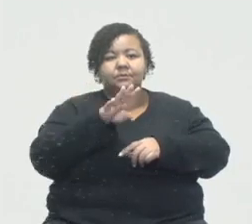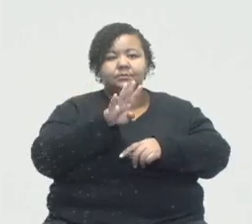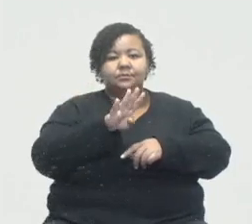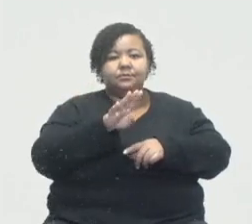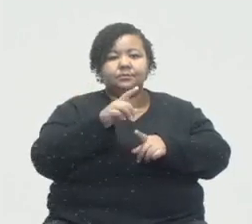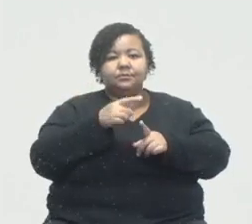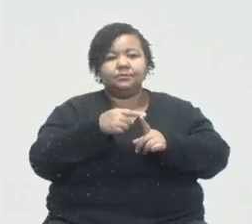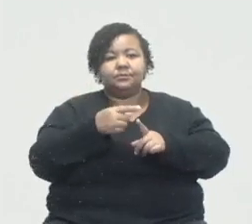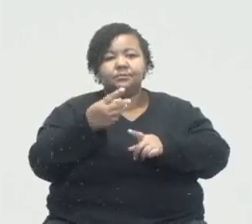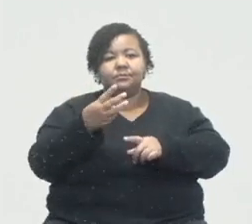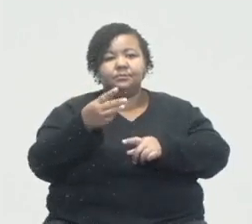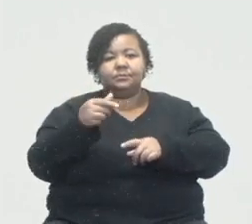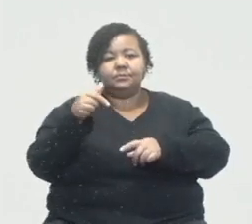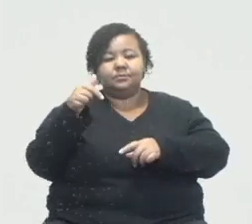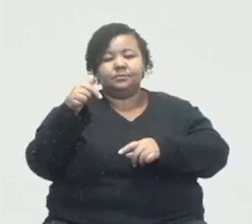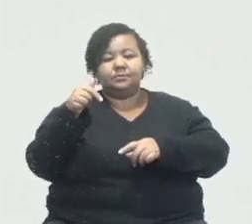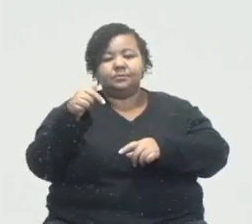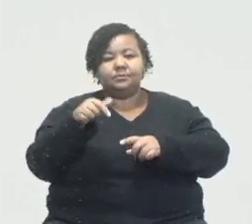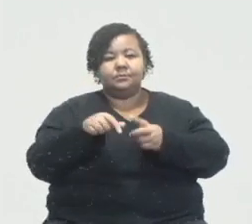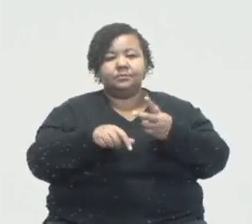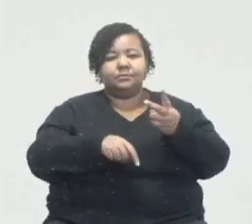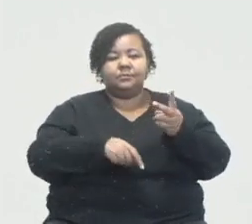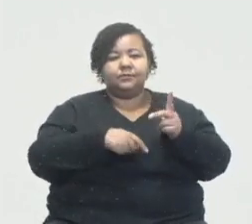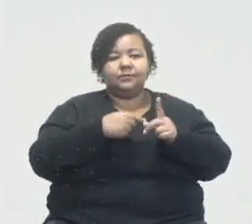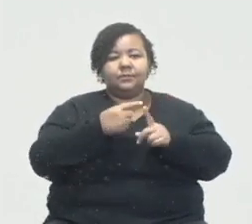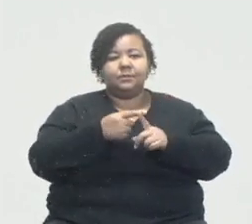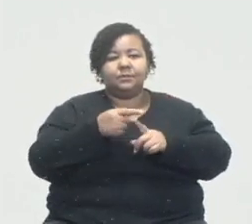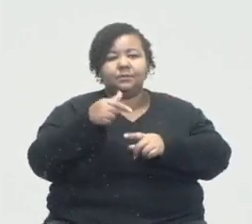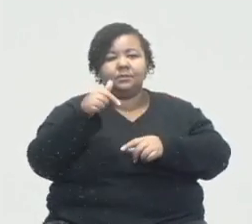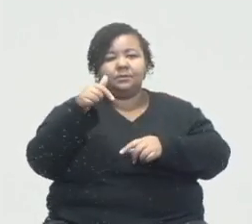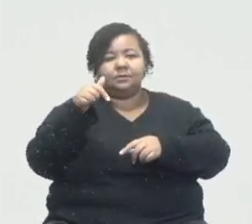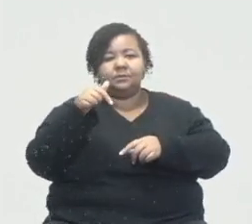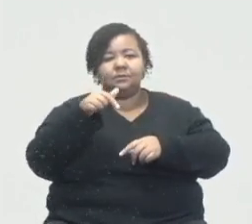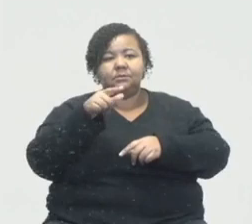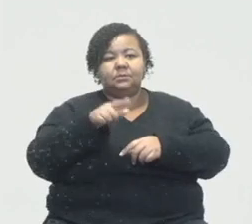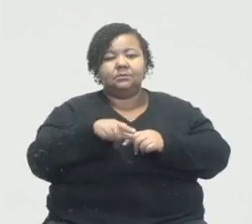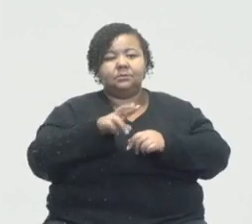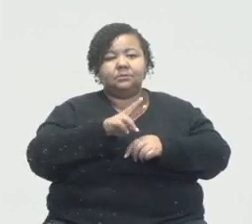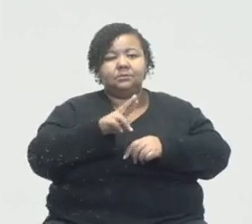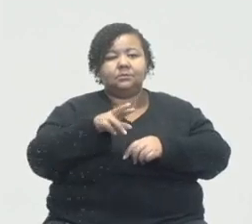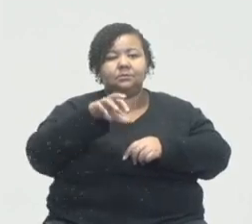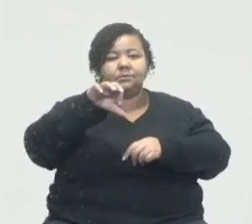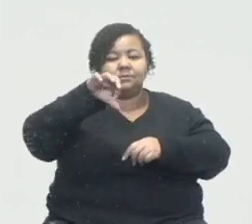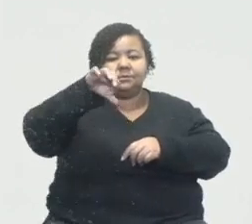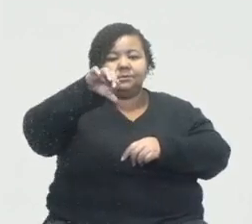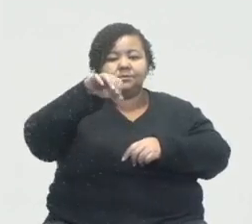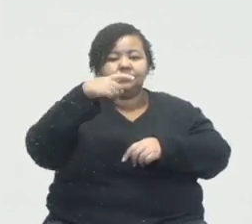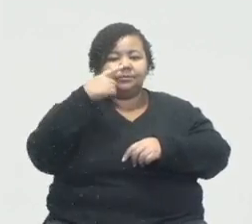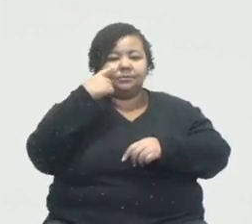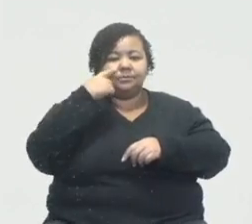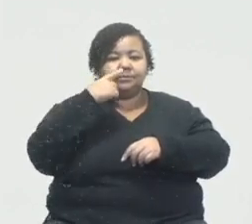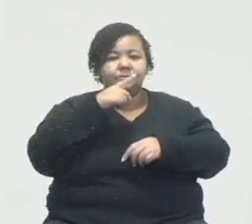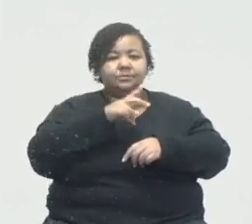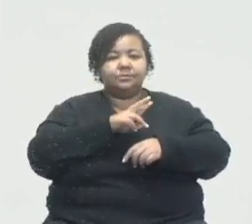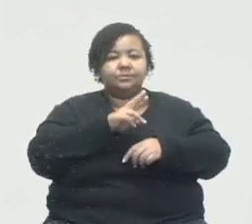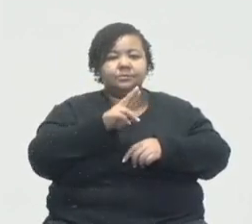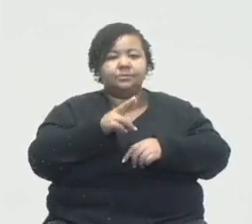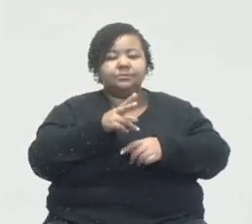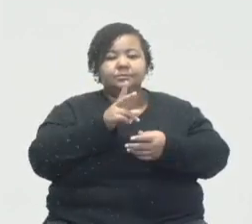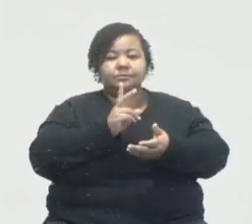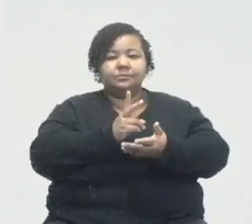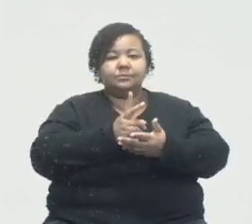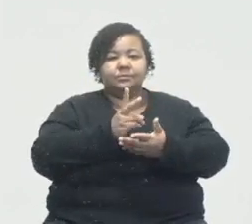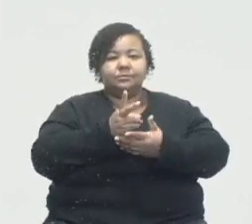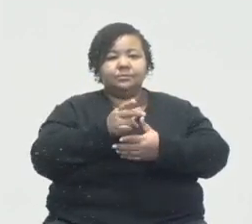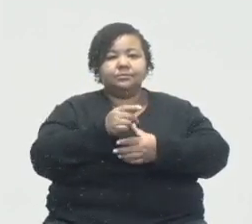3, 7. Então, temos 2 mais 7. Isso resulta em 9. Veja o resultado, é o mesmo.